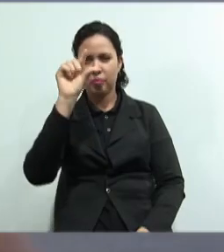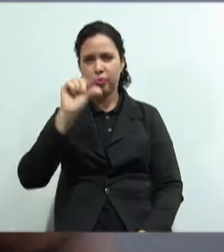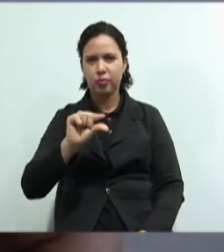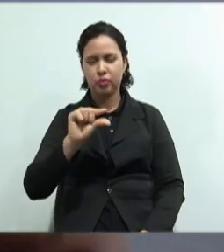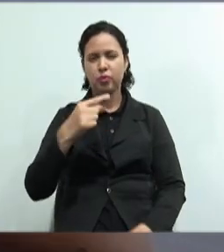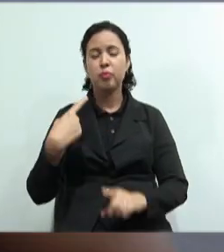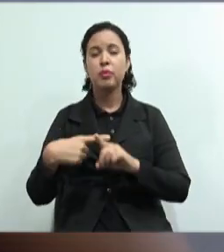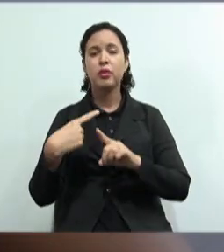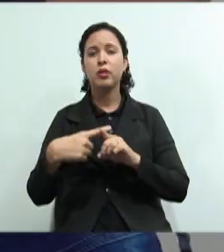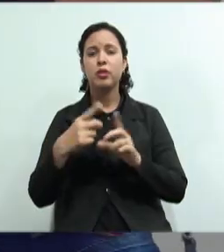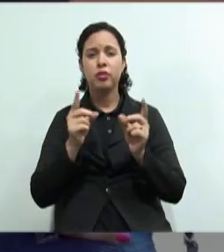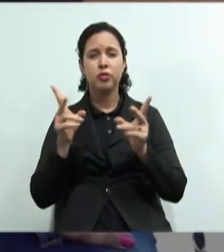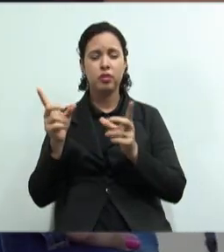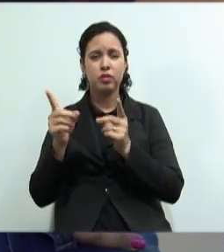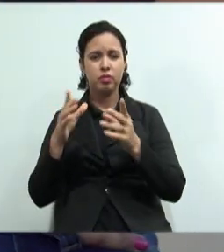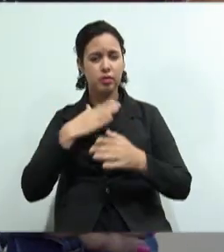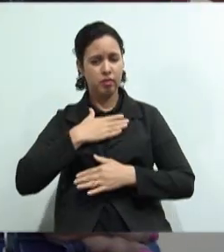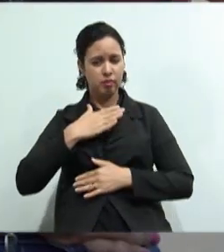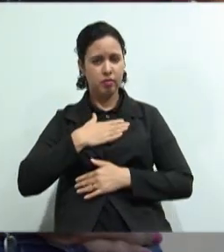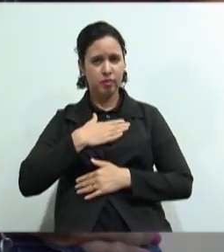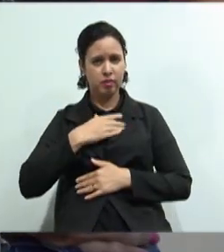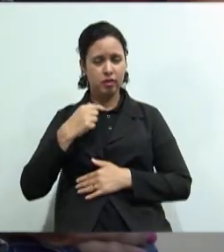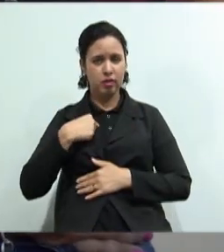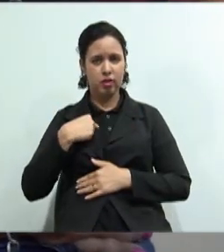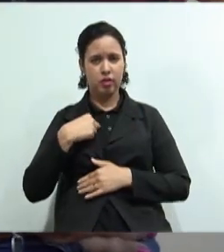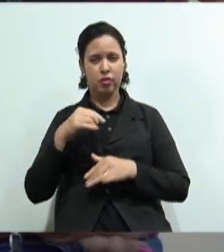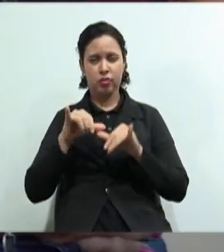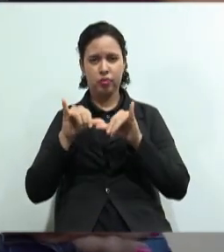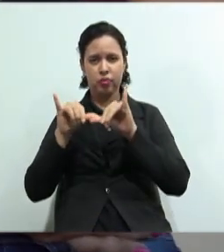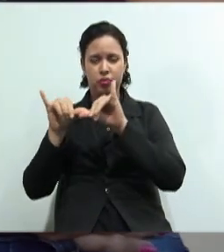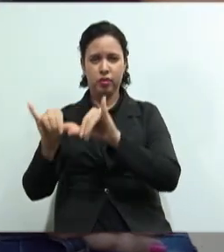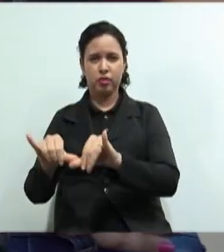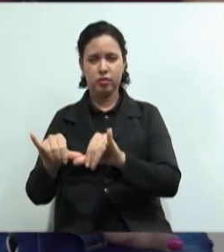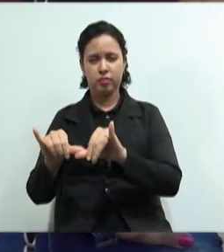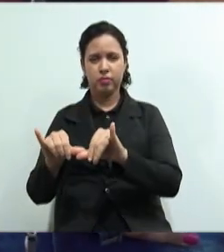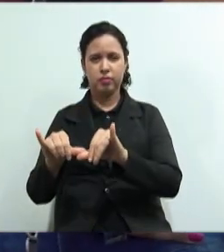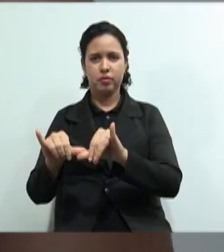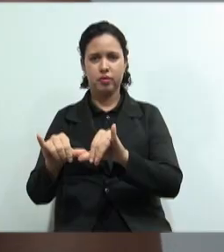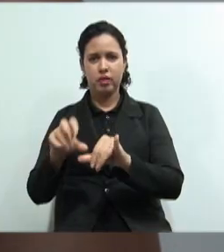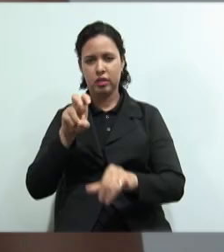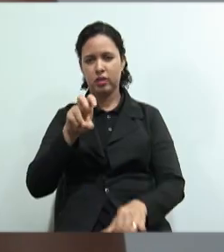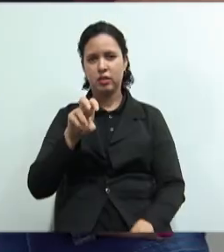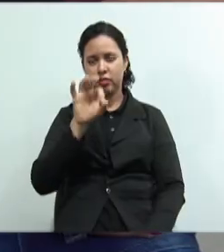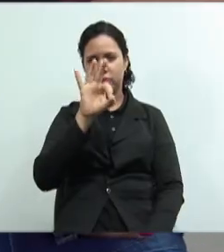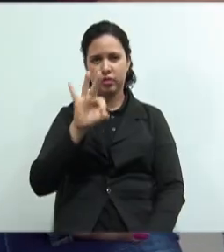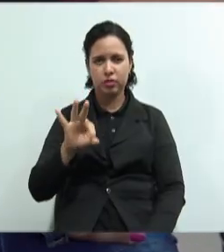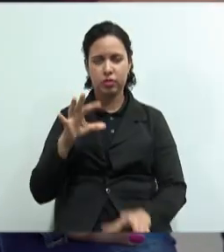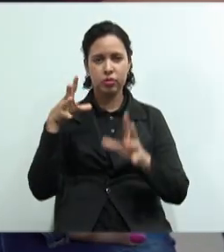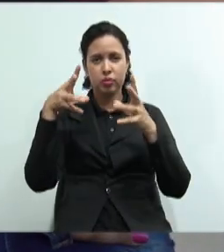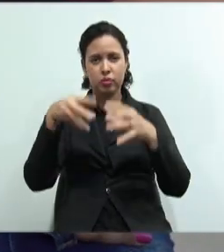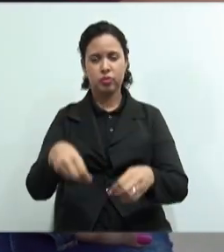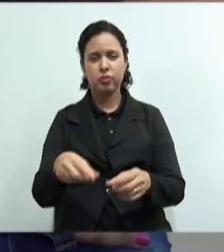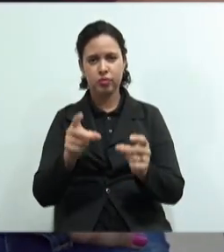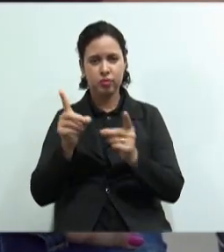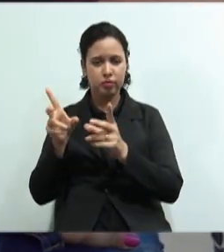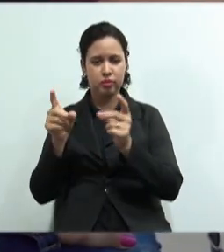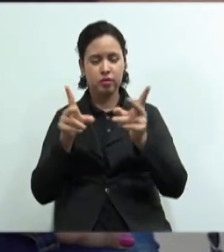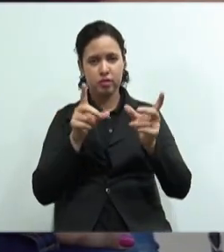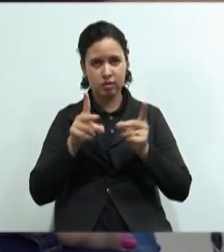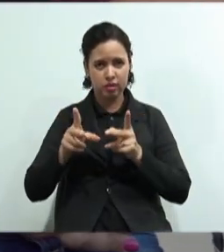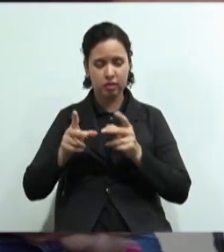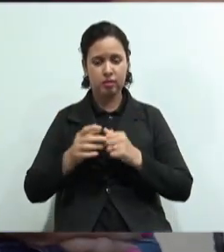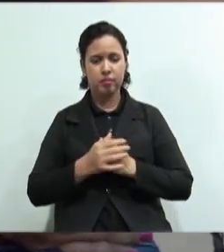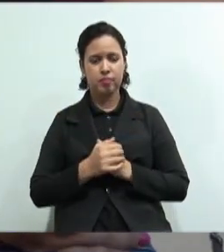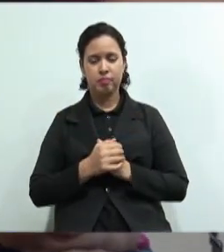que tu não vende pra mim? Porque daí eu coloco lá no meu comércio e eu te dou 5% de tudo que eu conseguir vender. E aí?